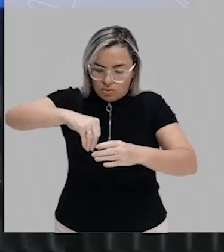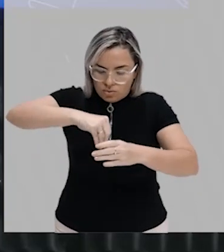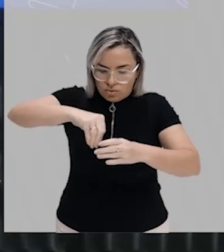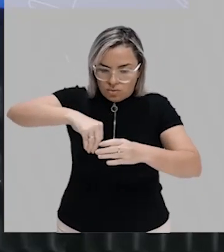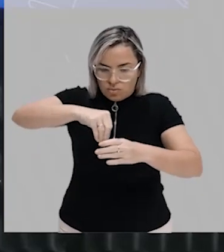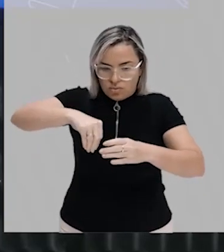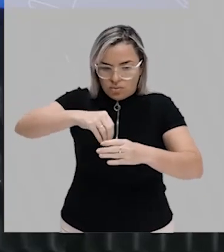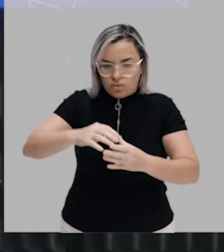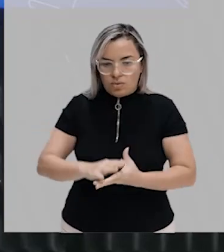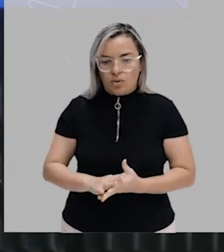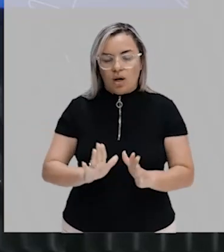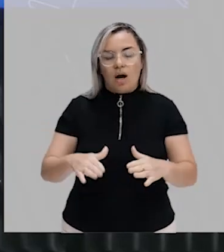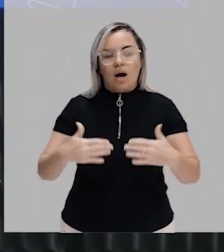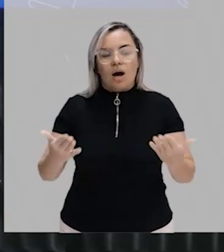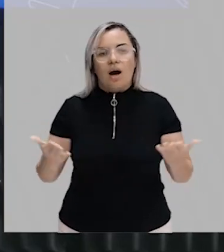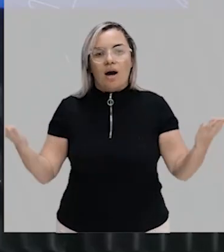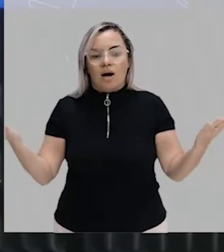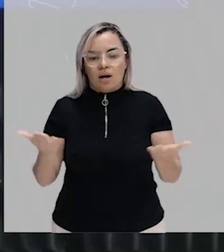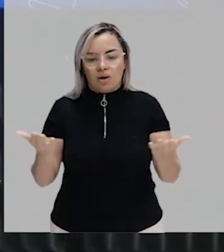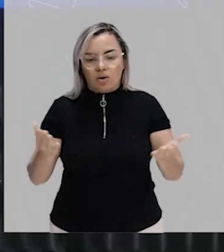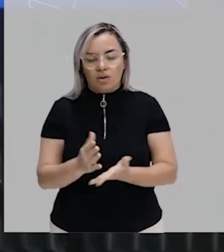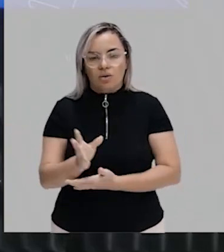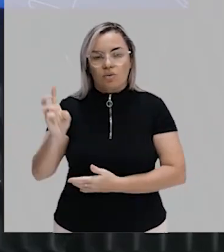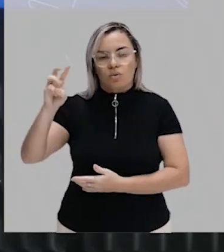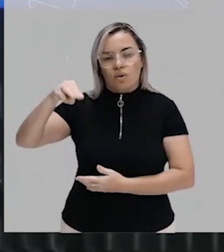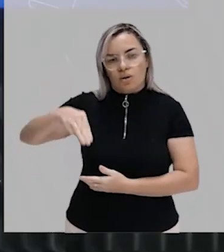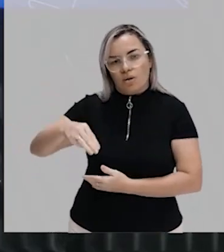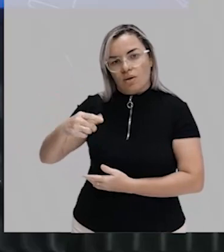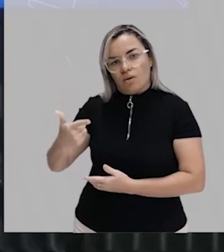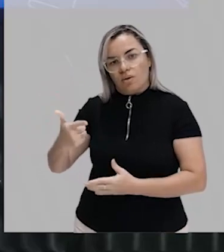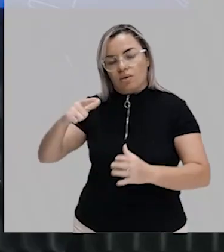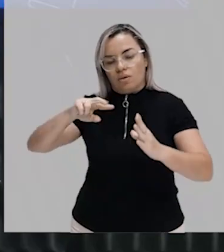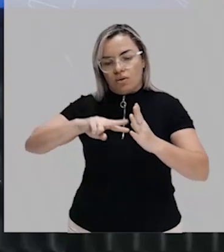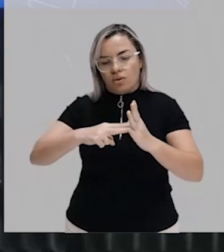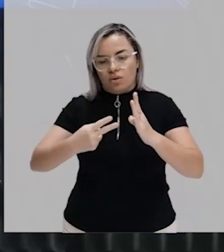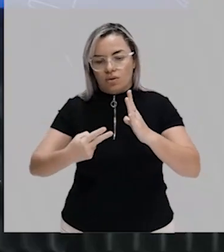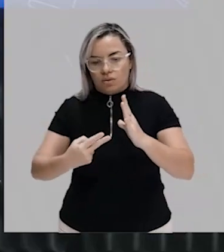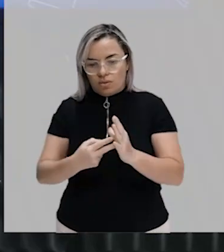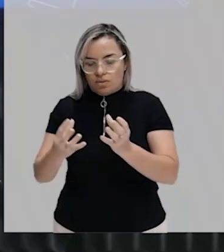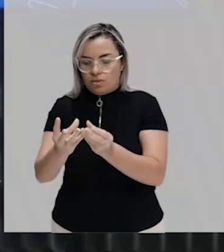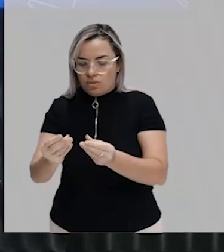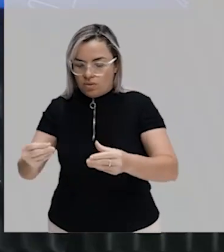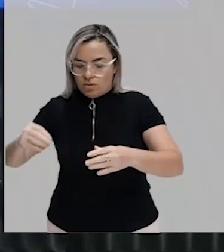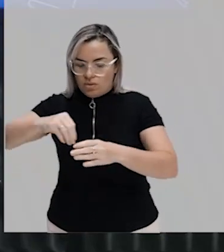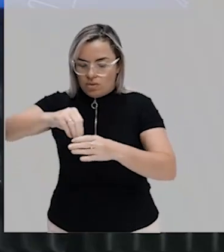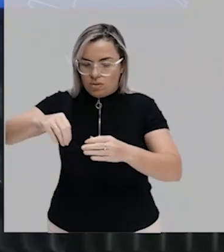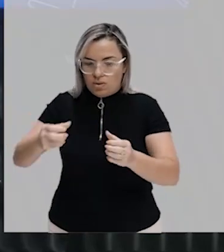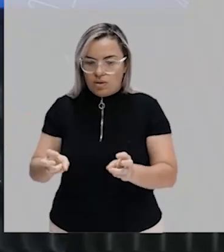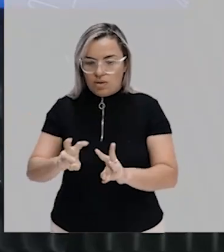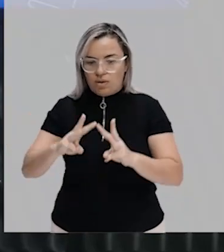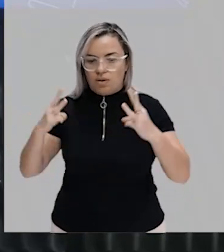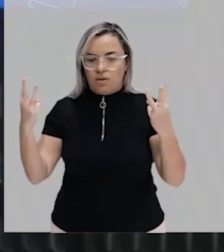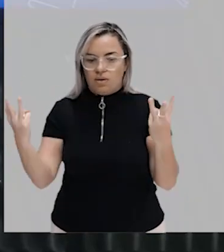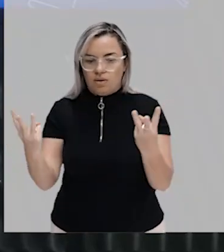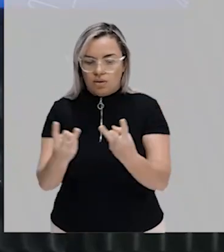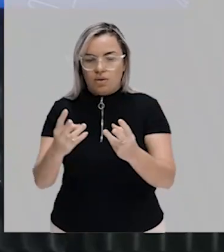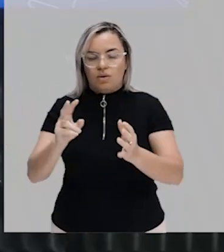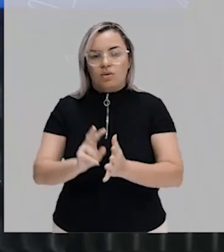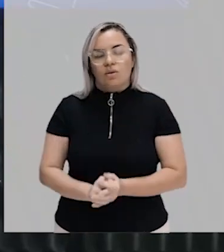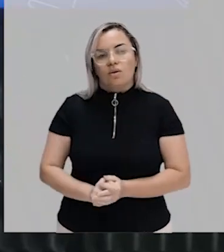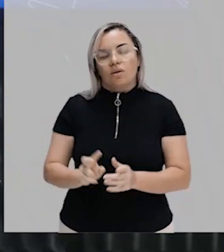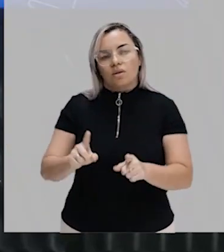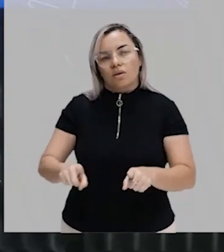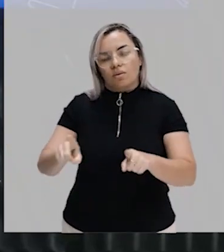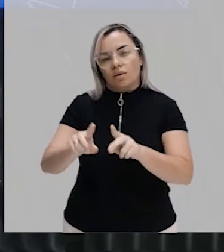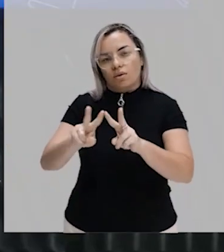vai caracterizar o solvente. Então, M2 é a massa do solvente. V2 é o volume